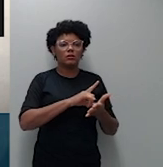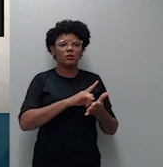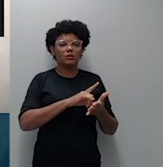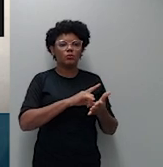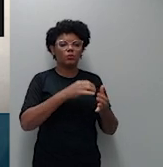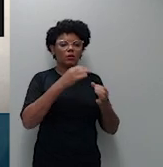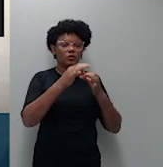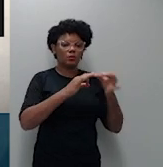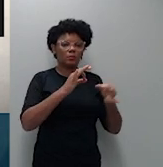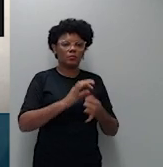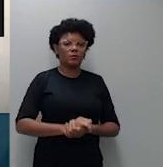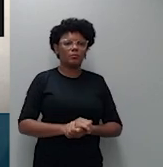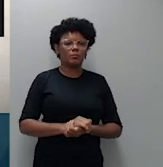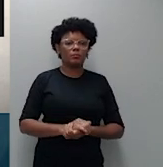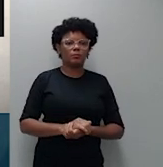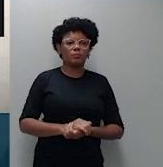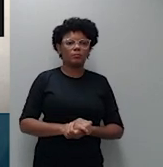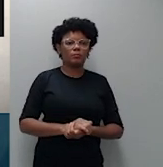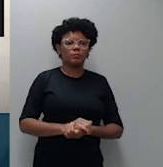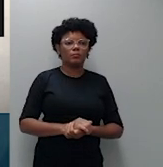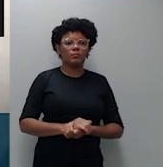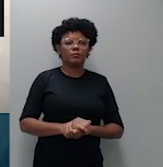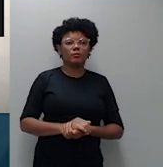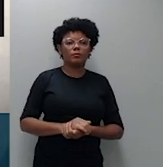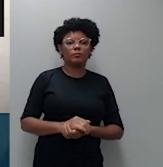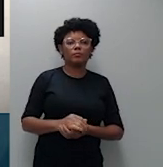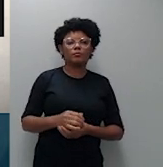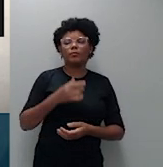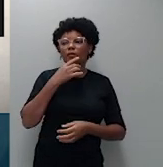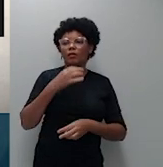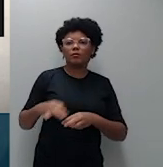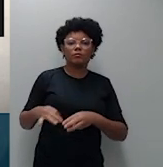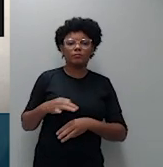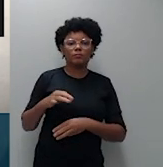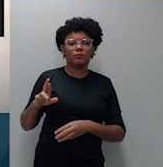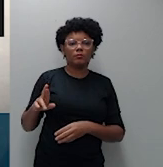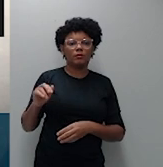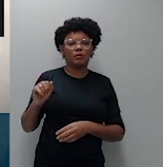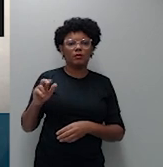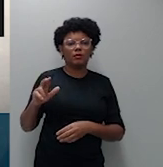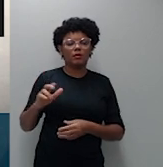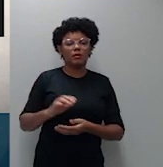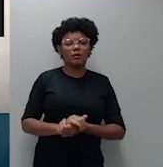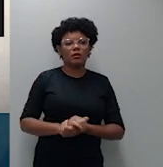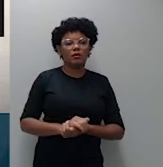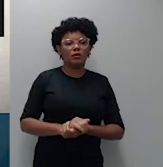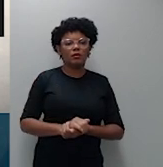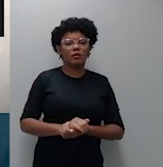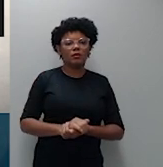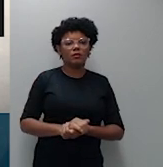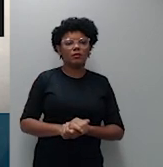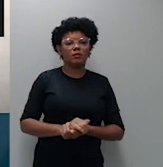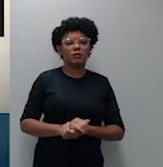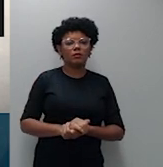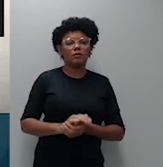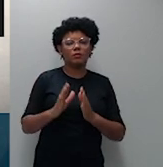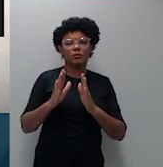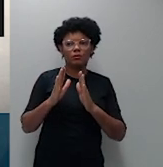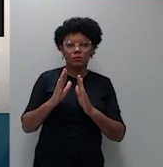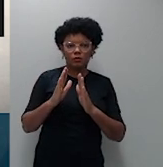pessoal fez o ditado eu ficaria com vista exatamente para